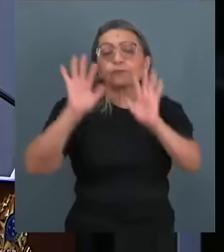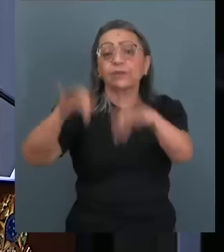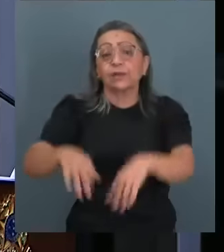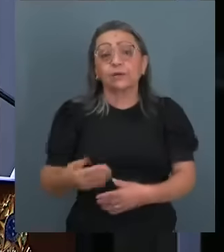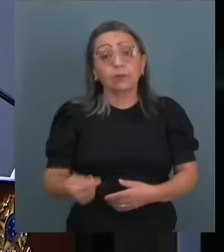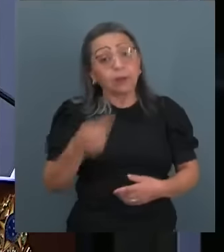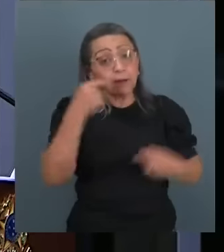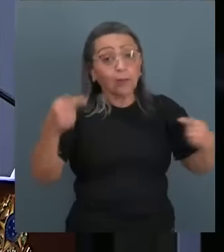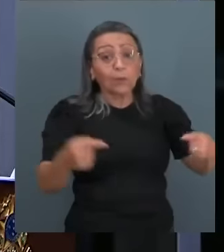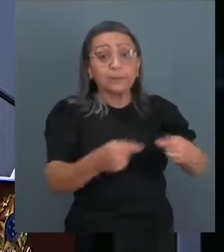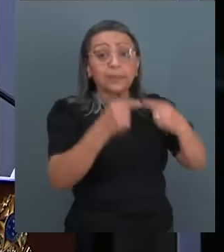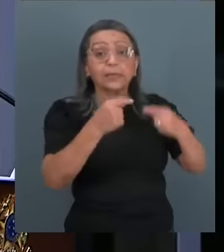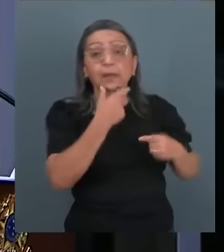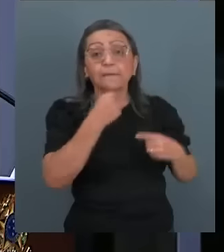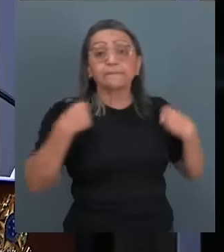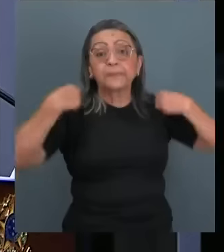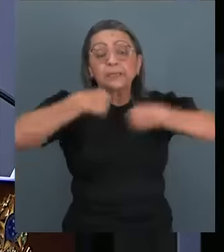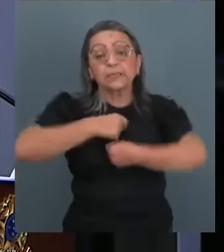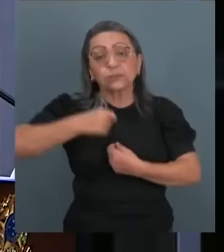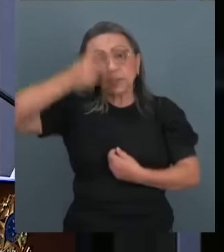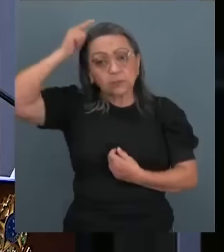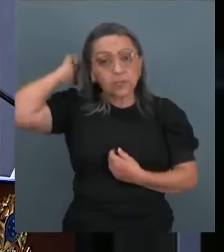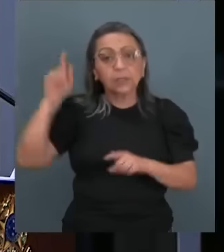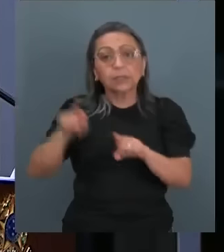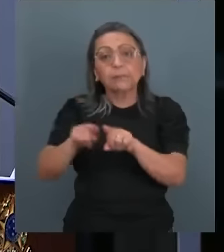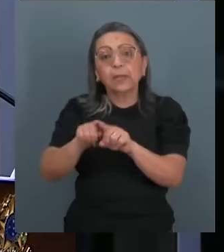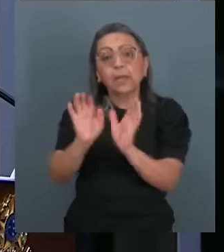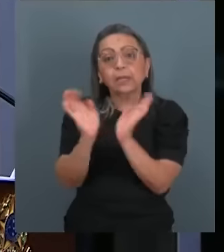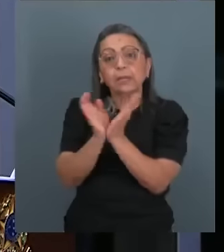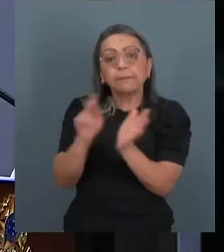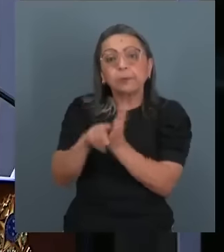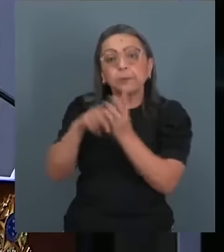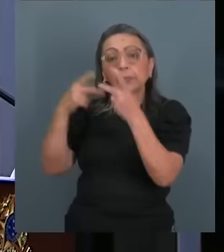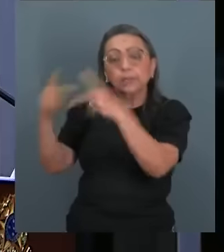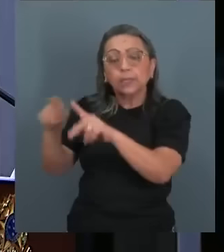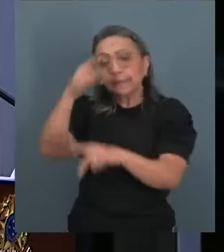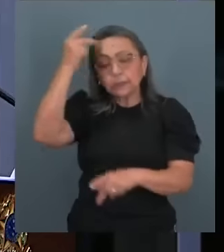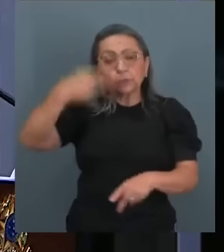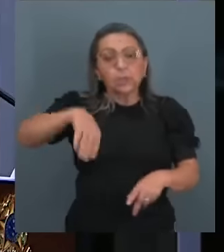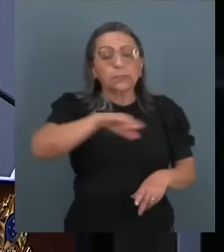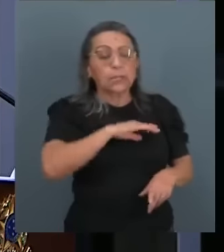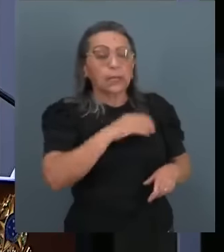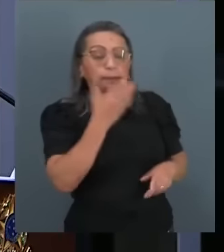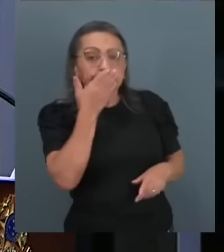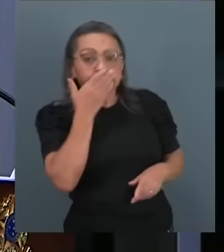Alexandre de Moraes, para a sua equipe, para as pessoas de bem que se mantêm caladas diante